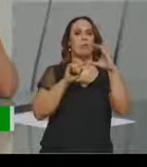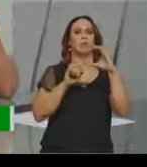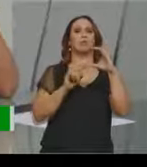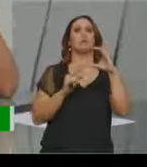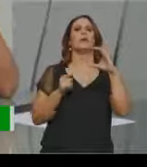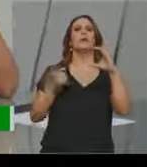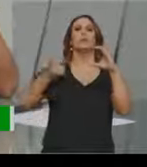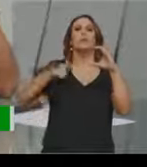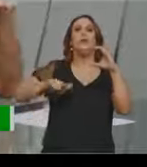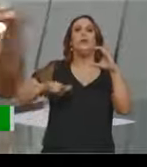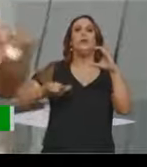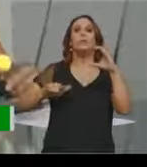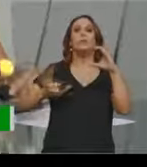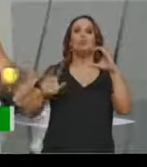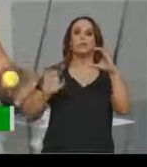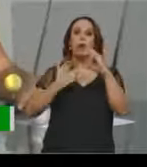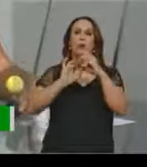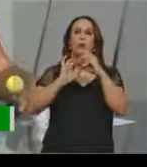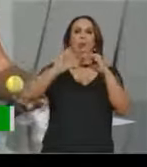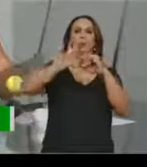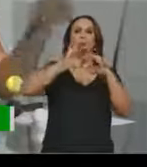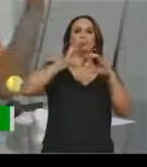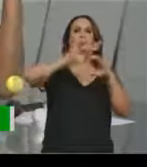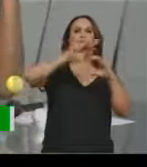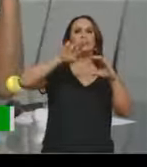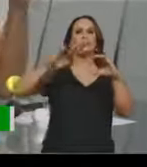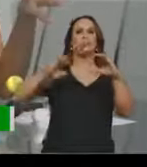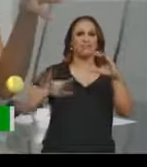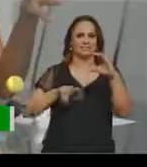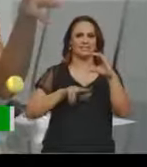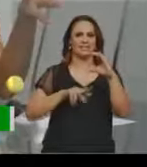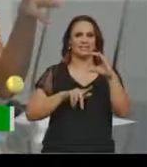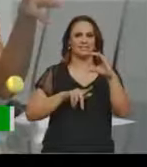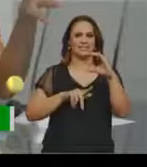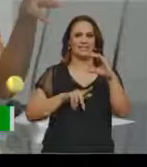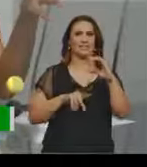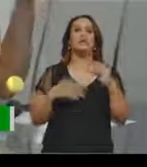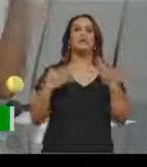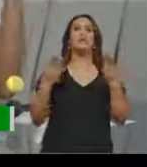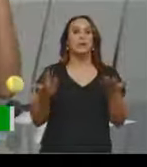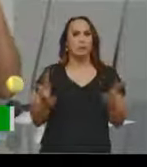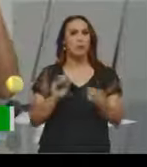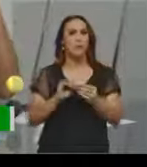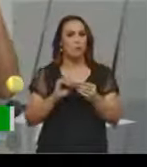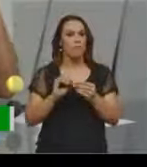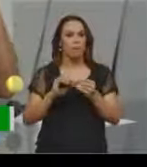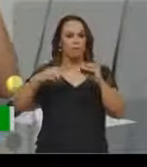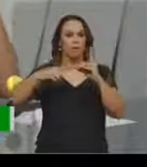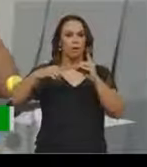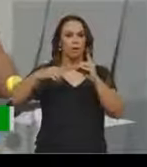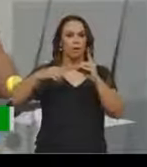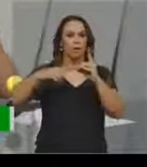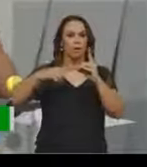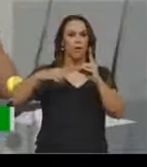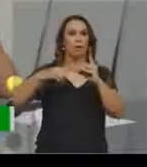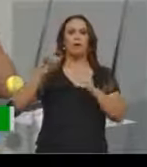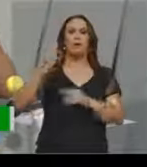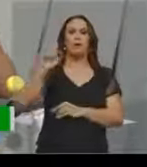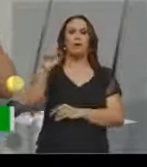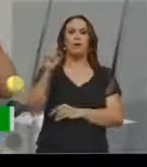um carbono quiral. Isso garante, então, a simetria da molécula e vai haver, então, uma